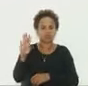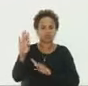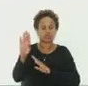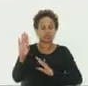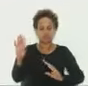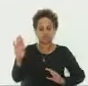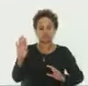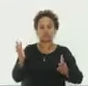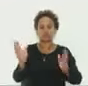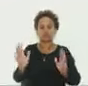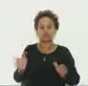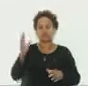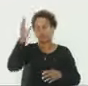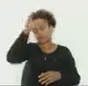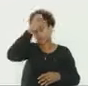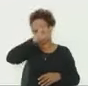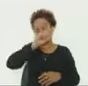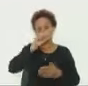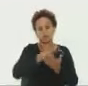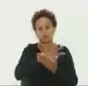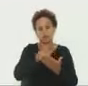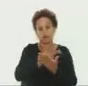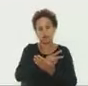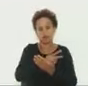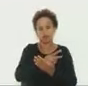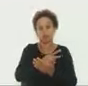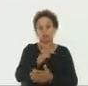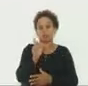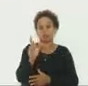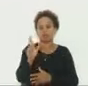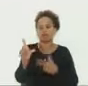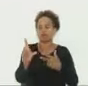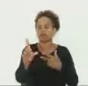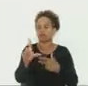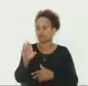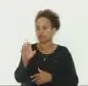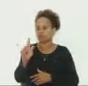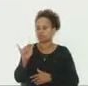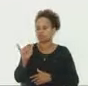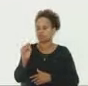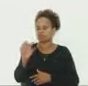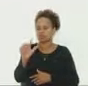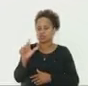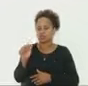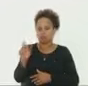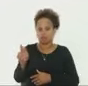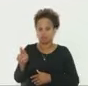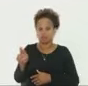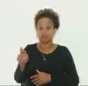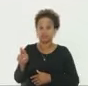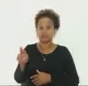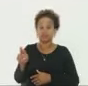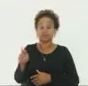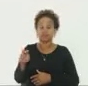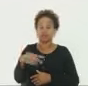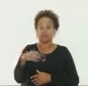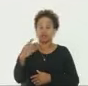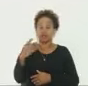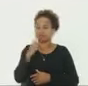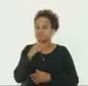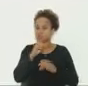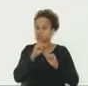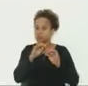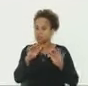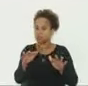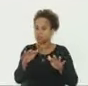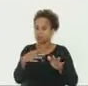forma errada o sentido da palavra legislar. Precisamos parar de dar ouvidos a quem vive de fake news.